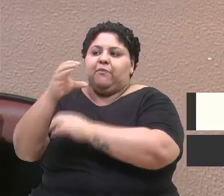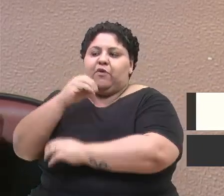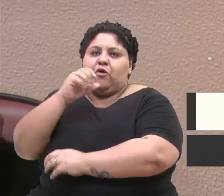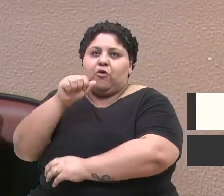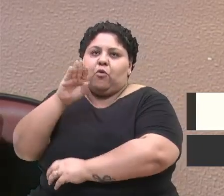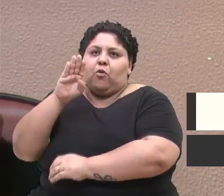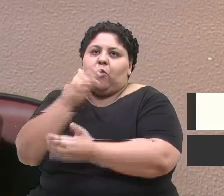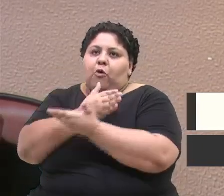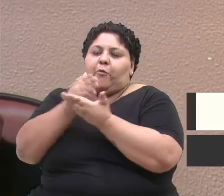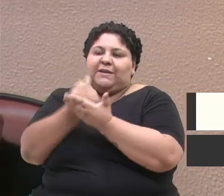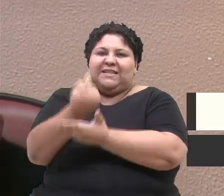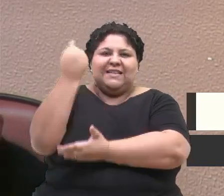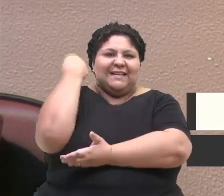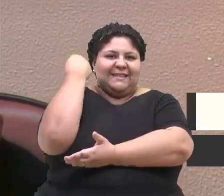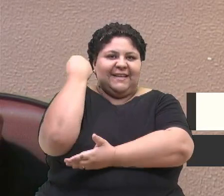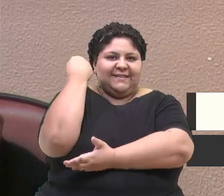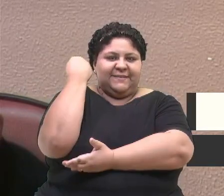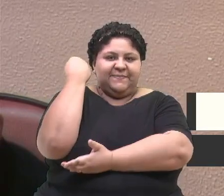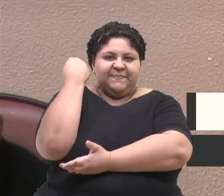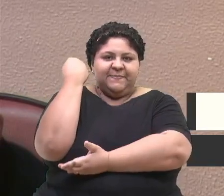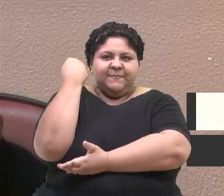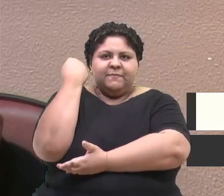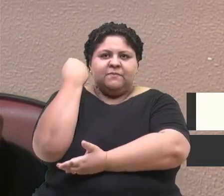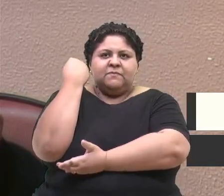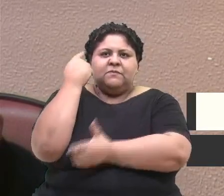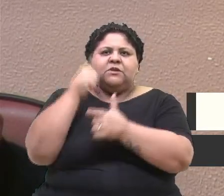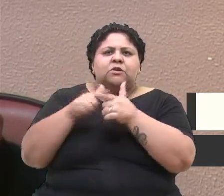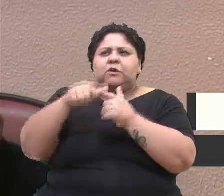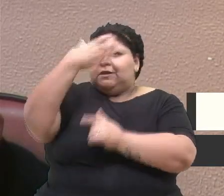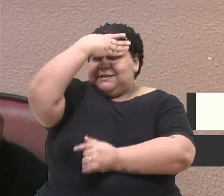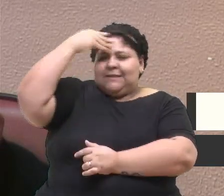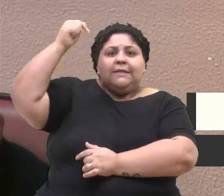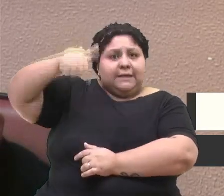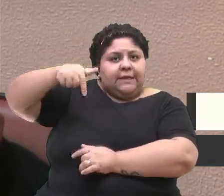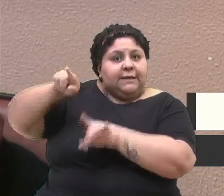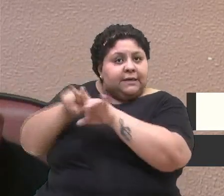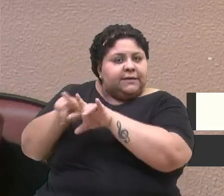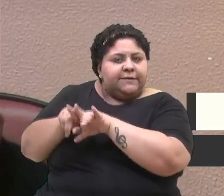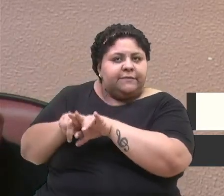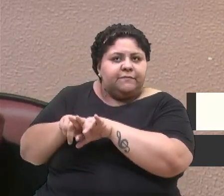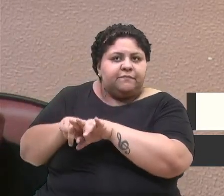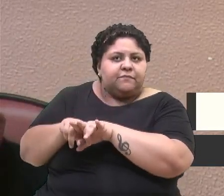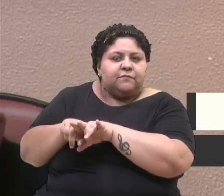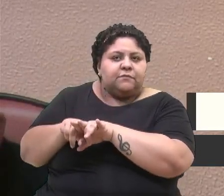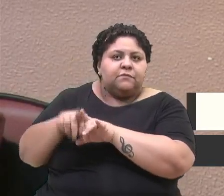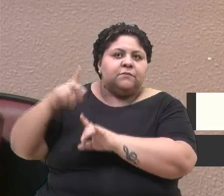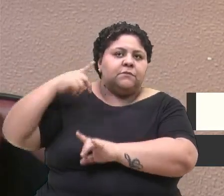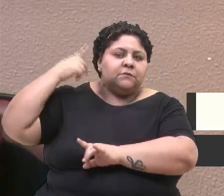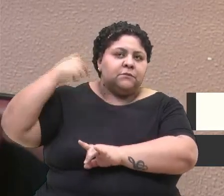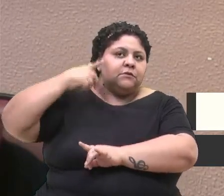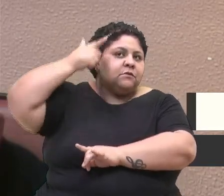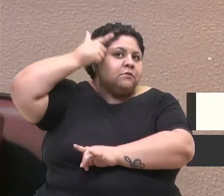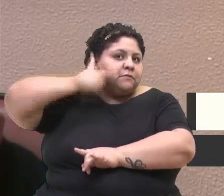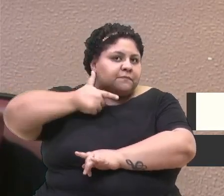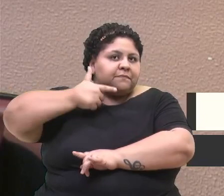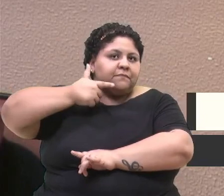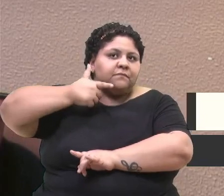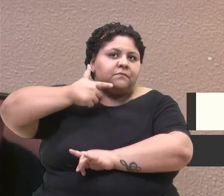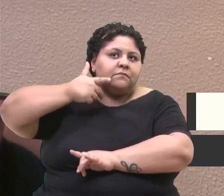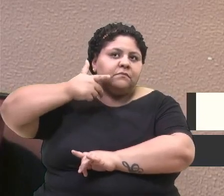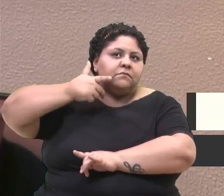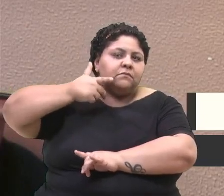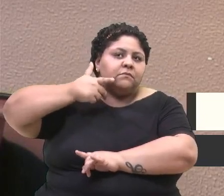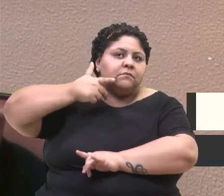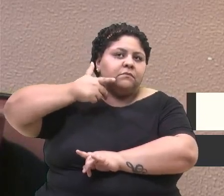começaram lá atrás. Nós podemos aqui não esquecer também do vereador Lucas Carinato,